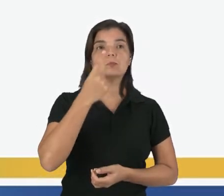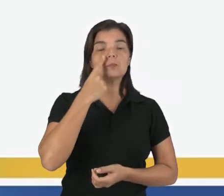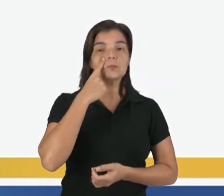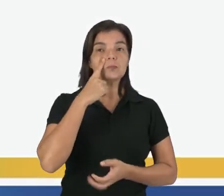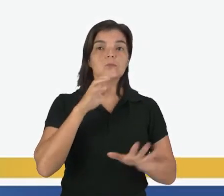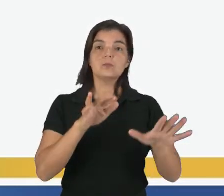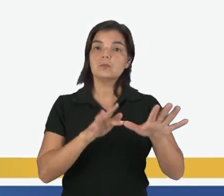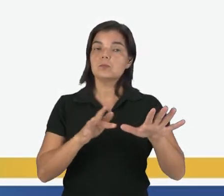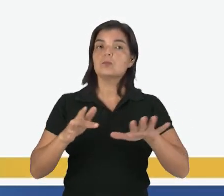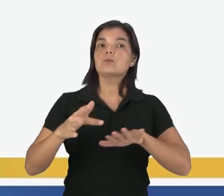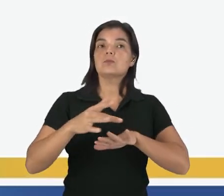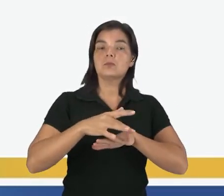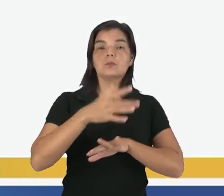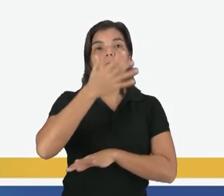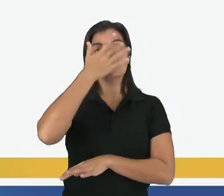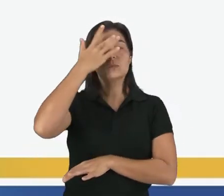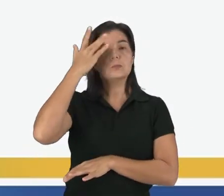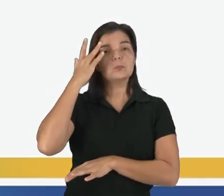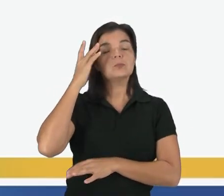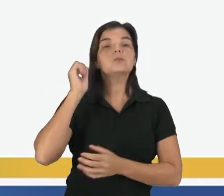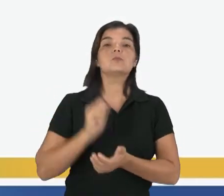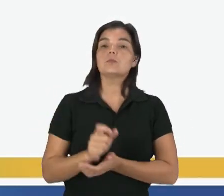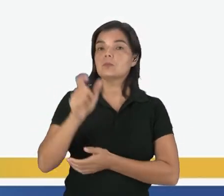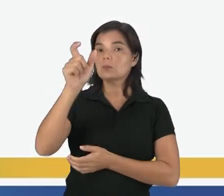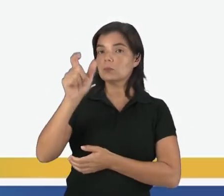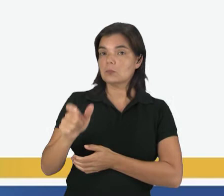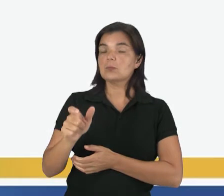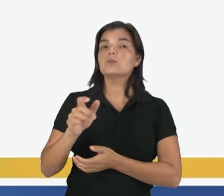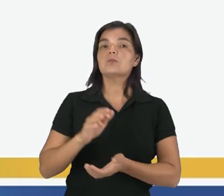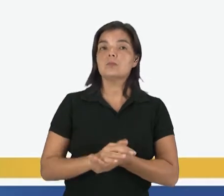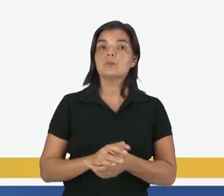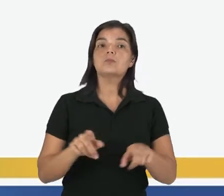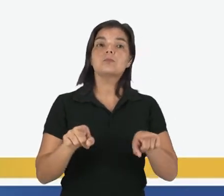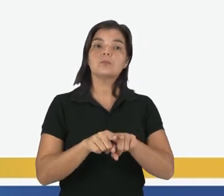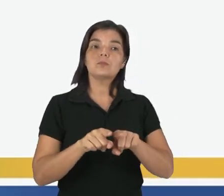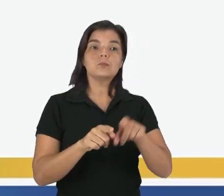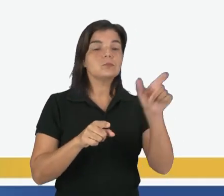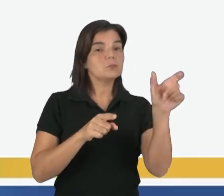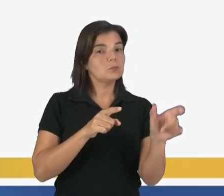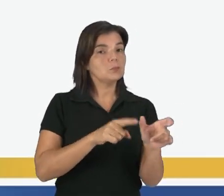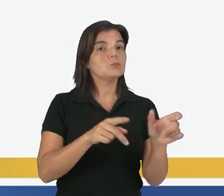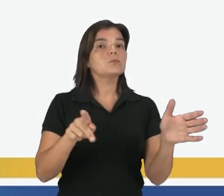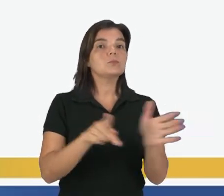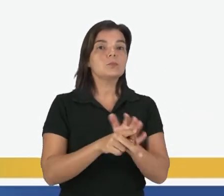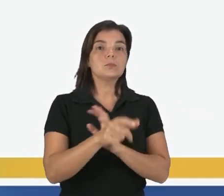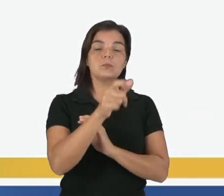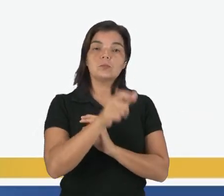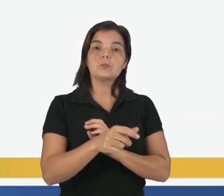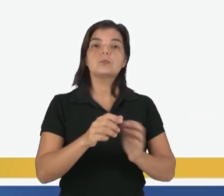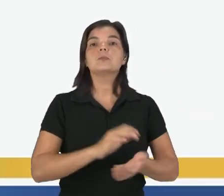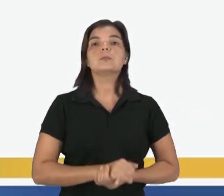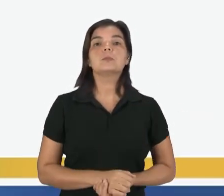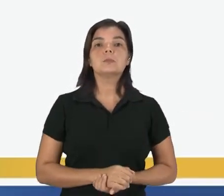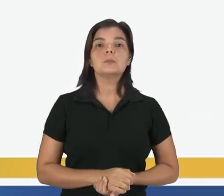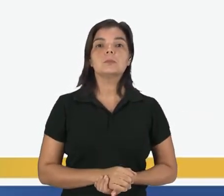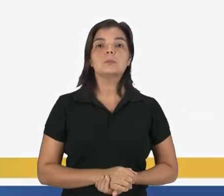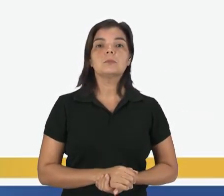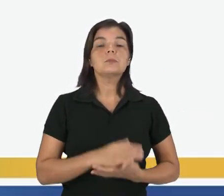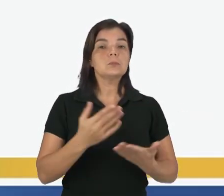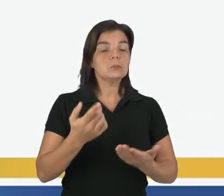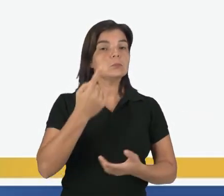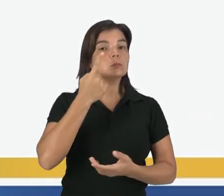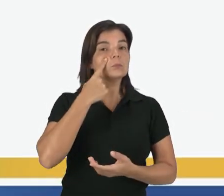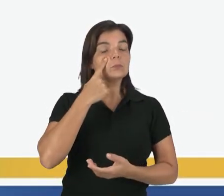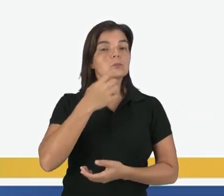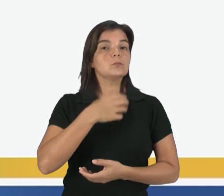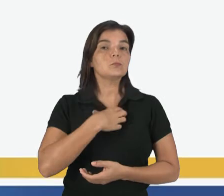a rede social de uma pessoa e ao lado tem comentários a respeito dele. Né, pelo